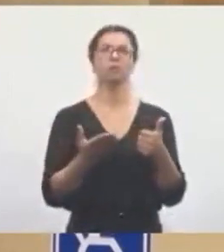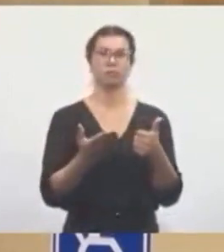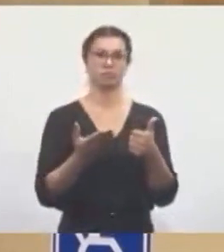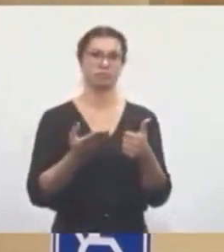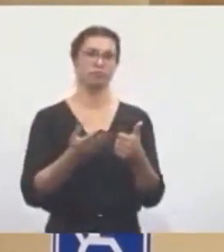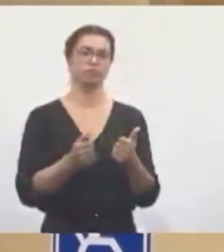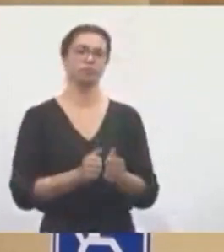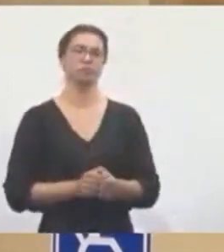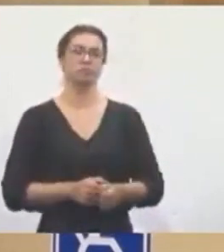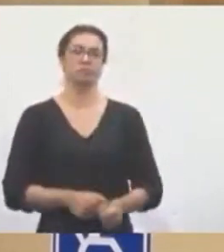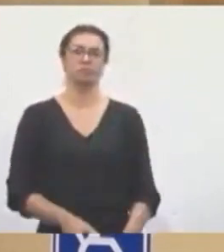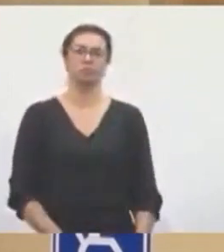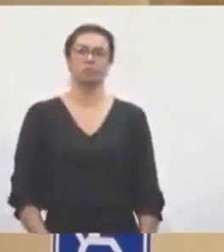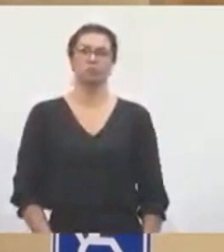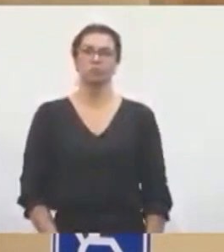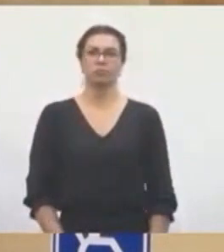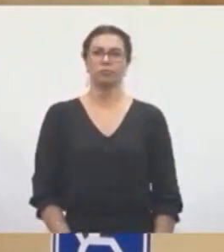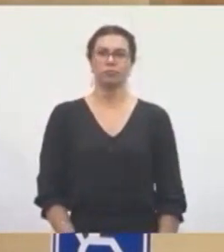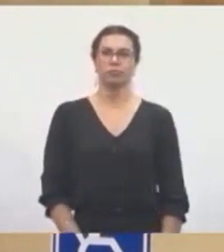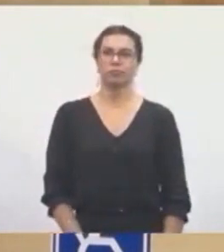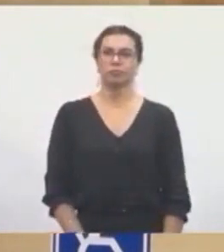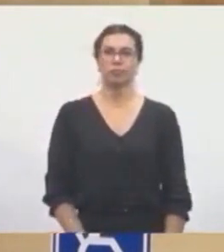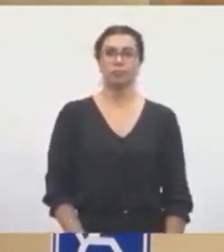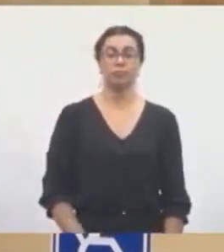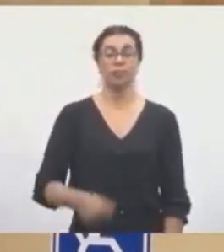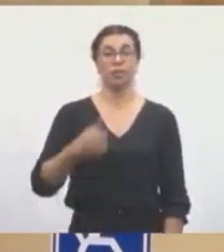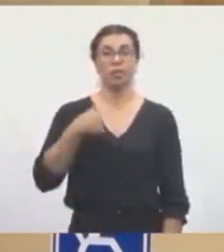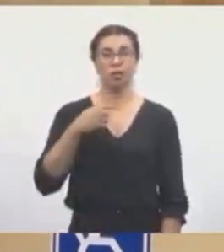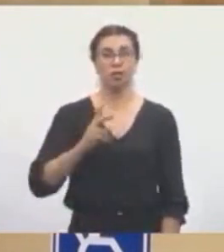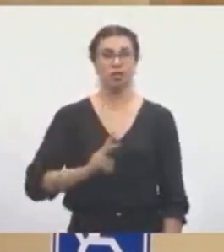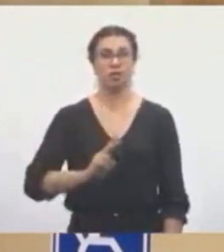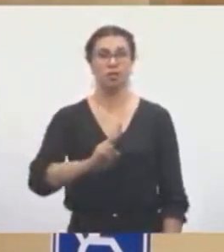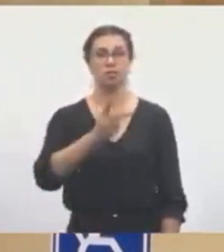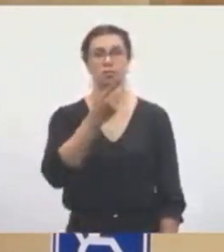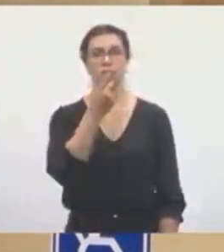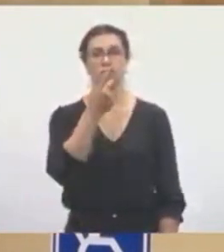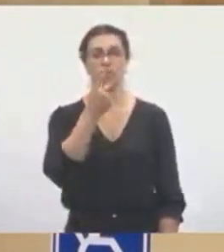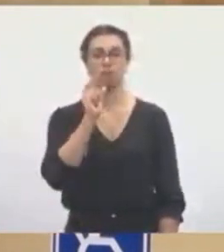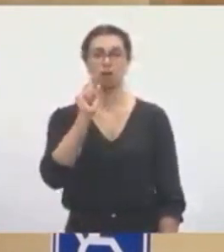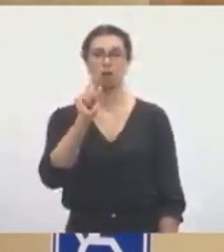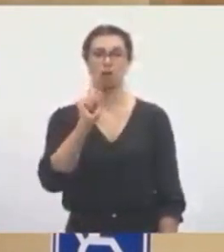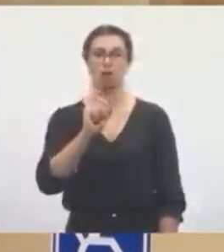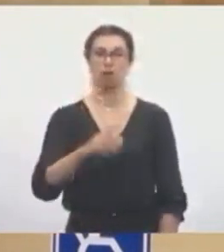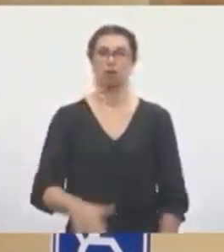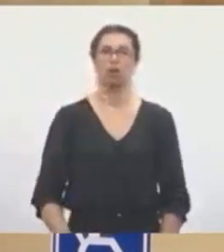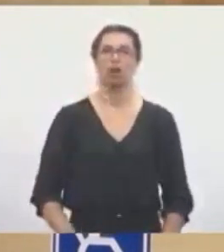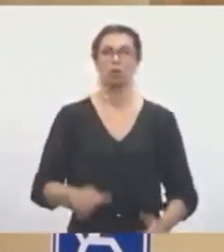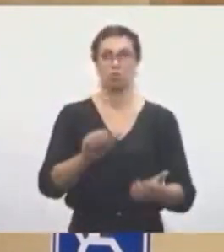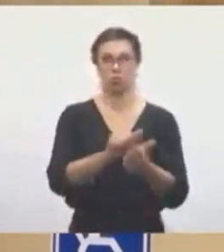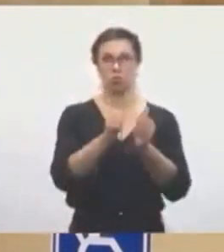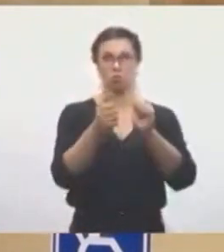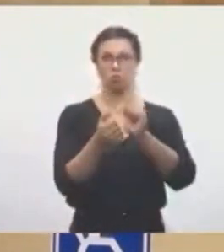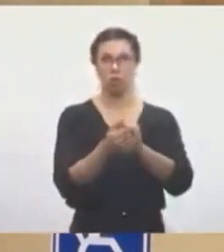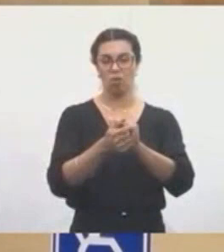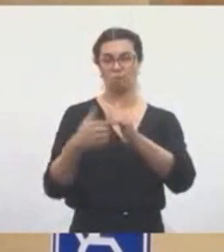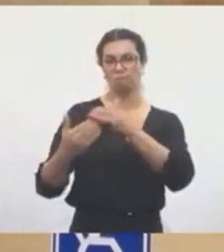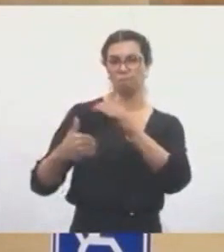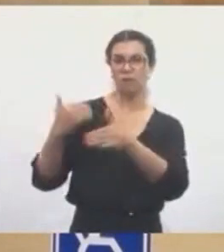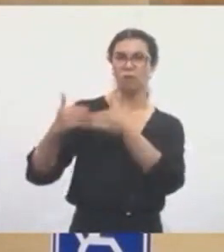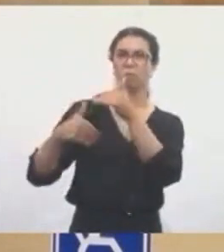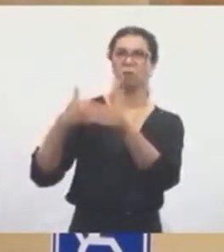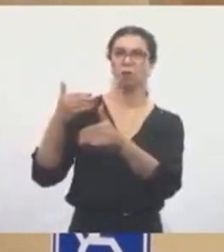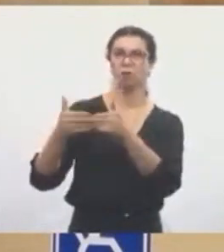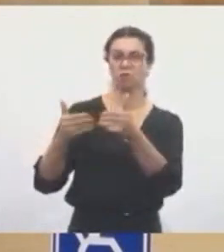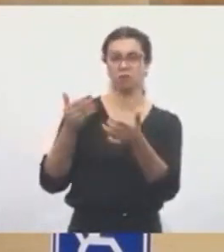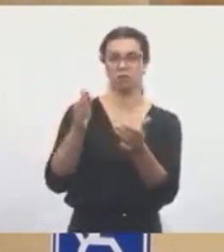esporte. E eu sempre falo que a potência do esporte no desenvolvimento de uma sociedade, ela tem